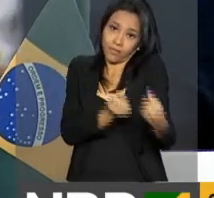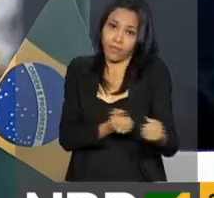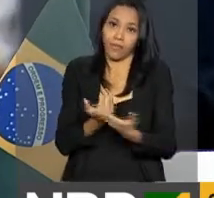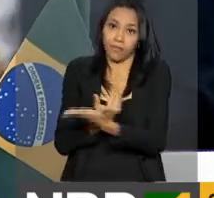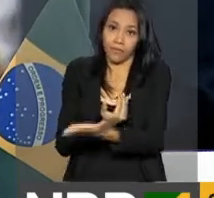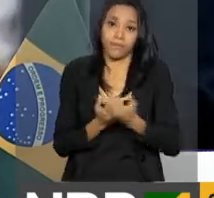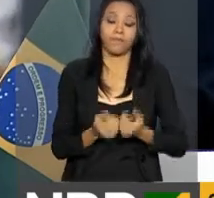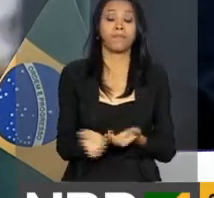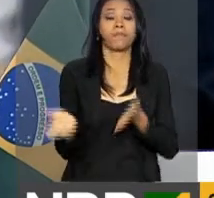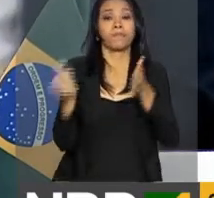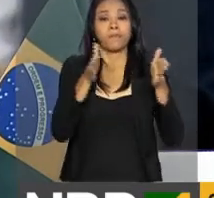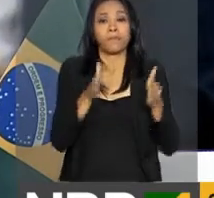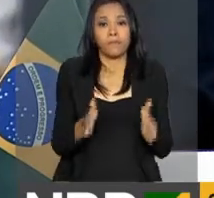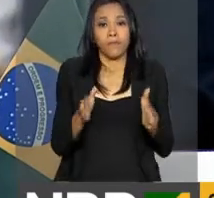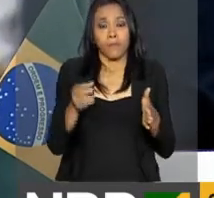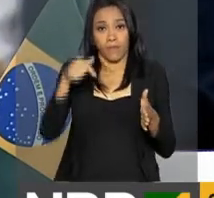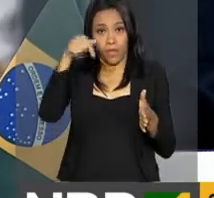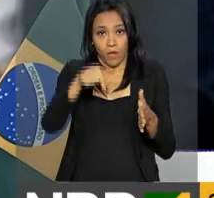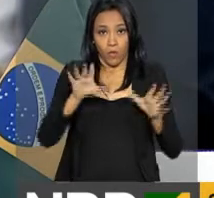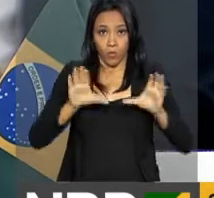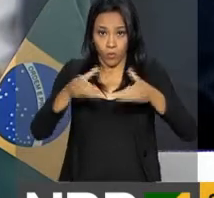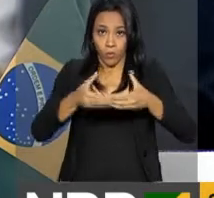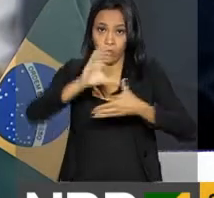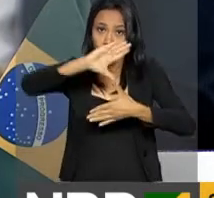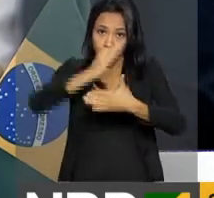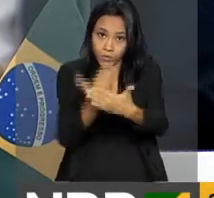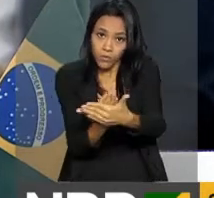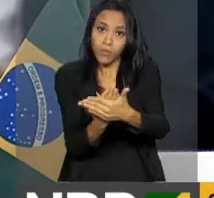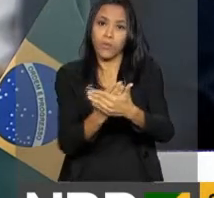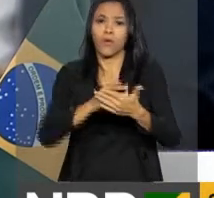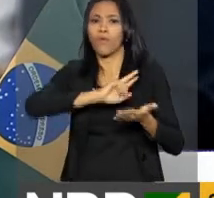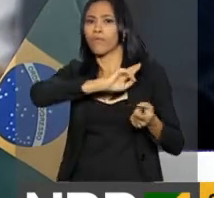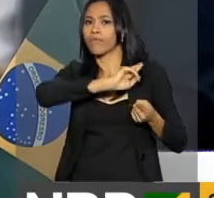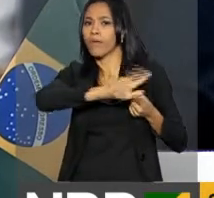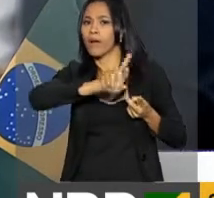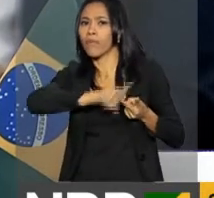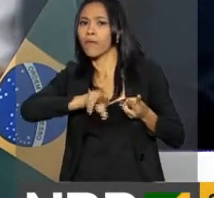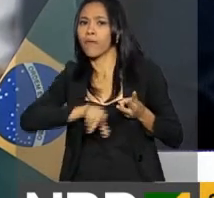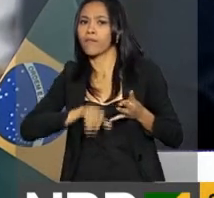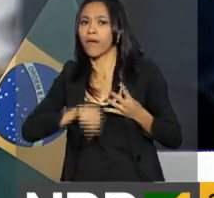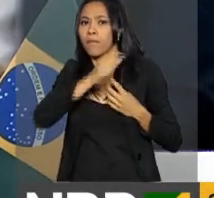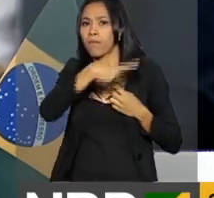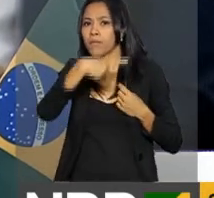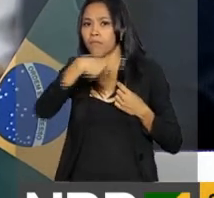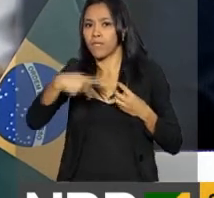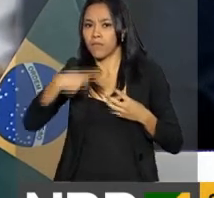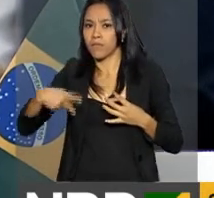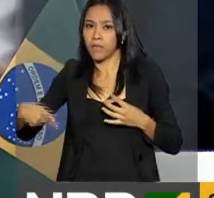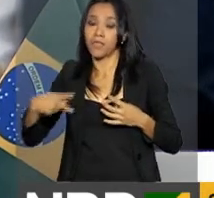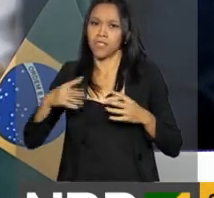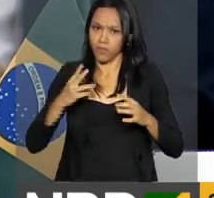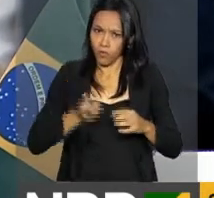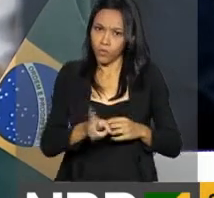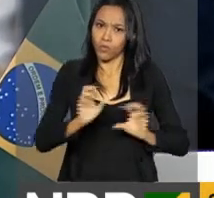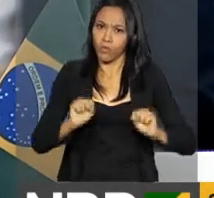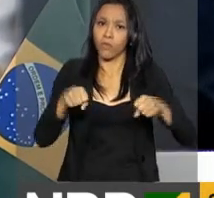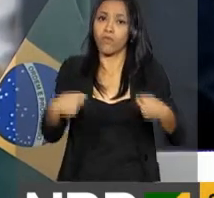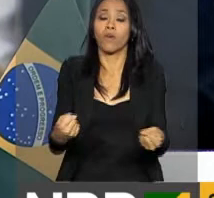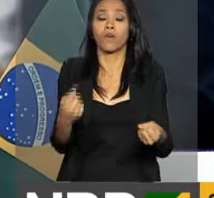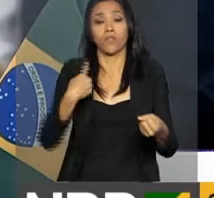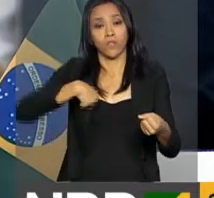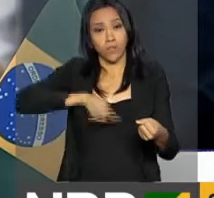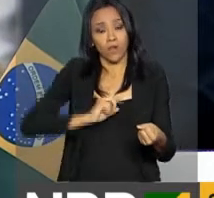colegas, o Mercosul, pela atuação das várias presidências, está cada vez mais forte. Levamos